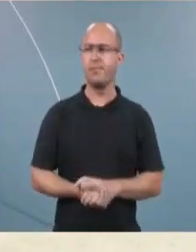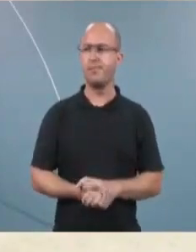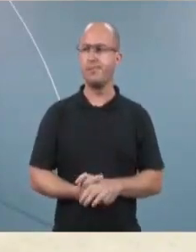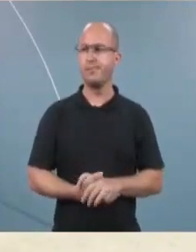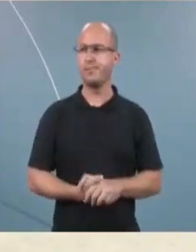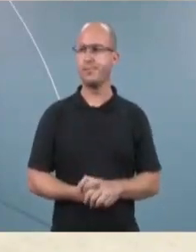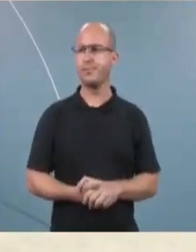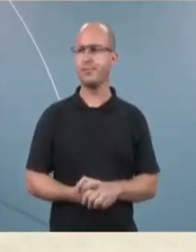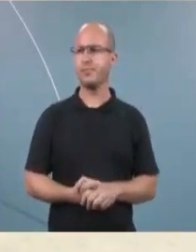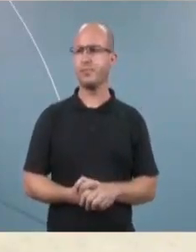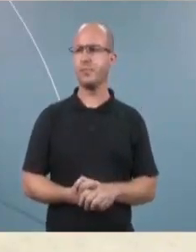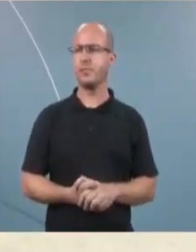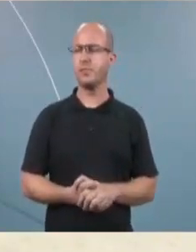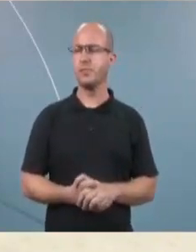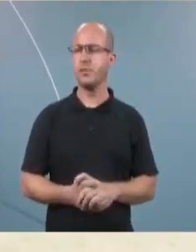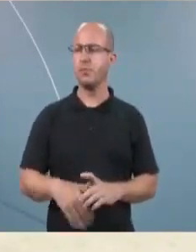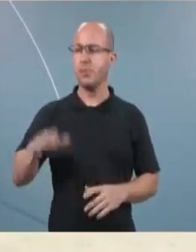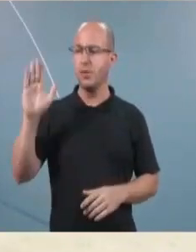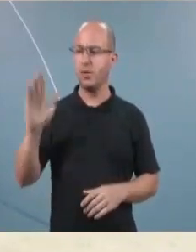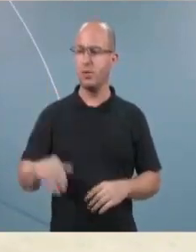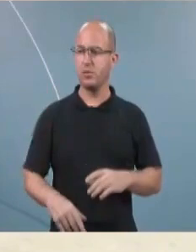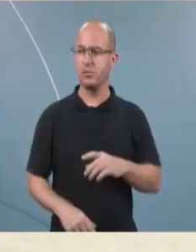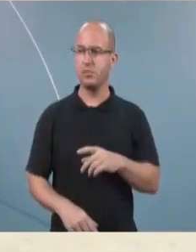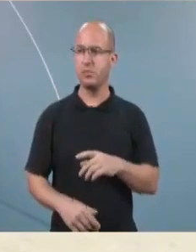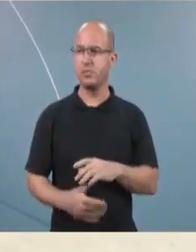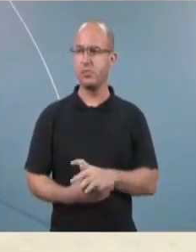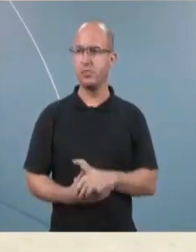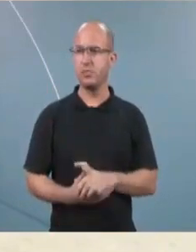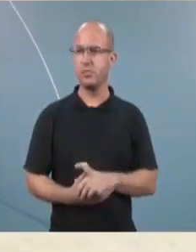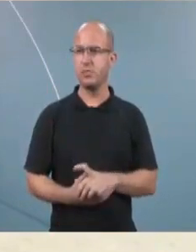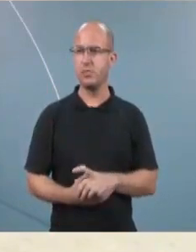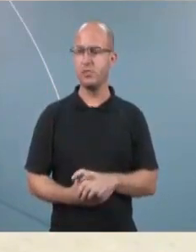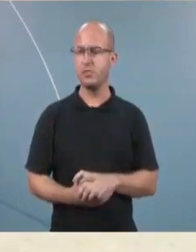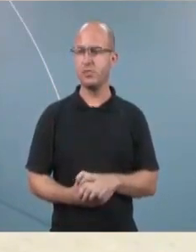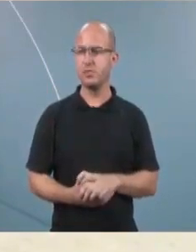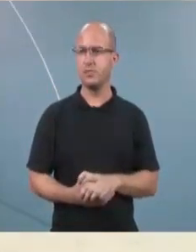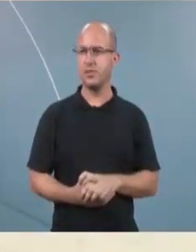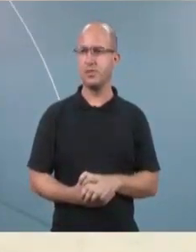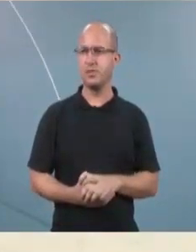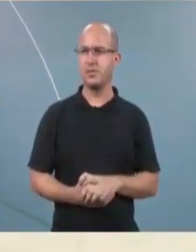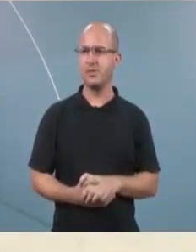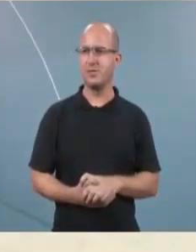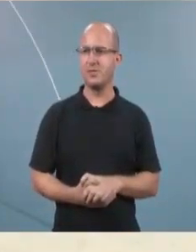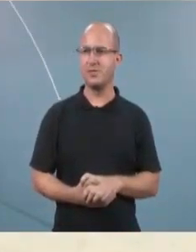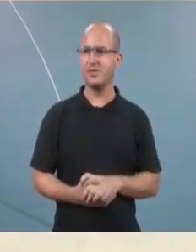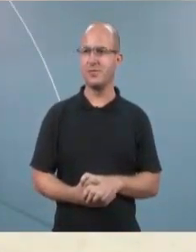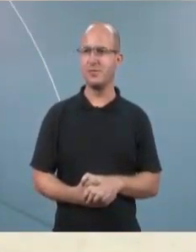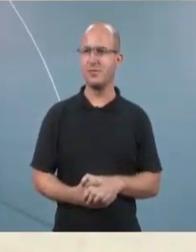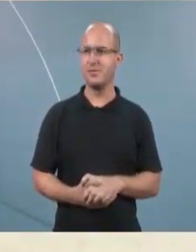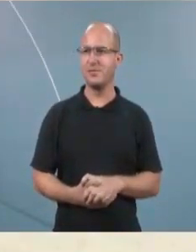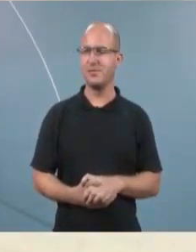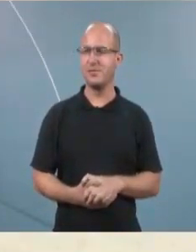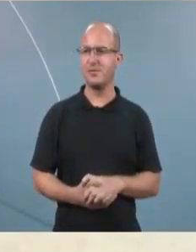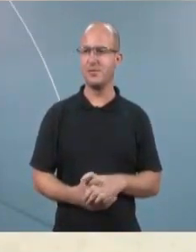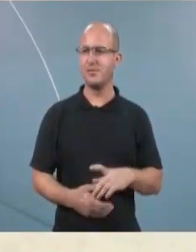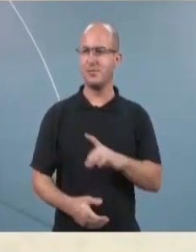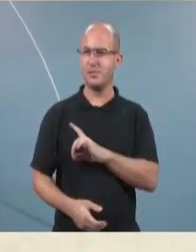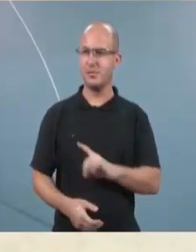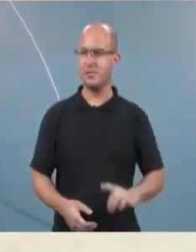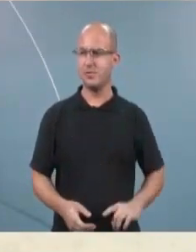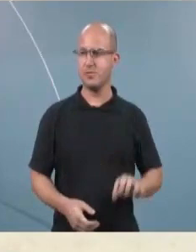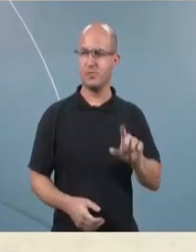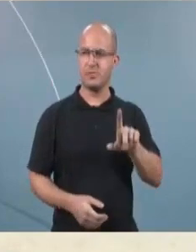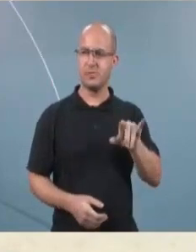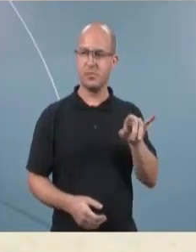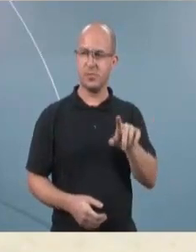requerimentos pela ordem Senhor pela ordem pela ordem do presidente do PT Presidente o deputado luí Eduardo